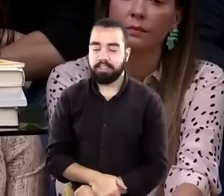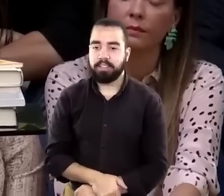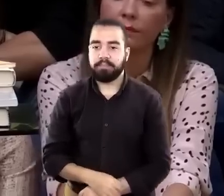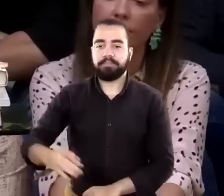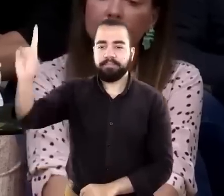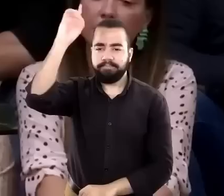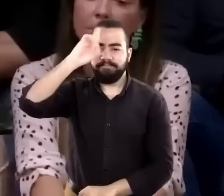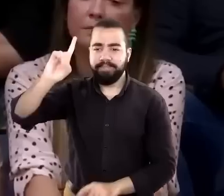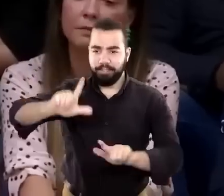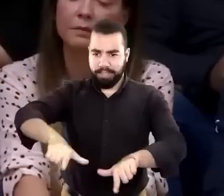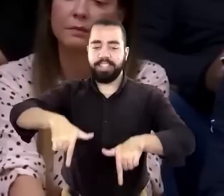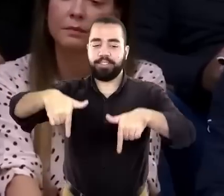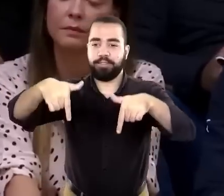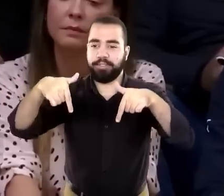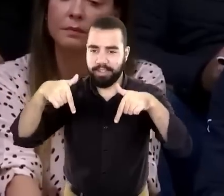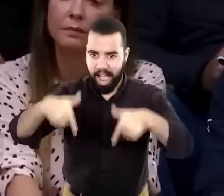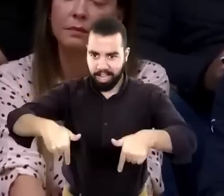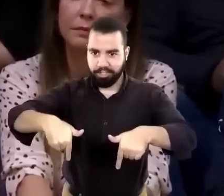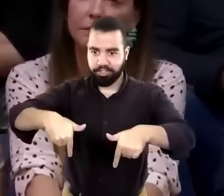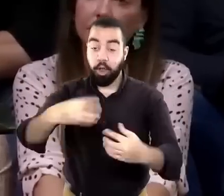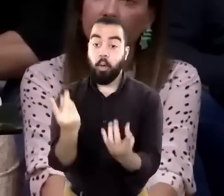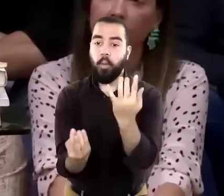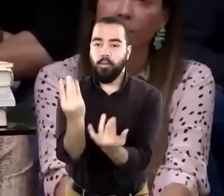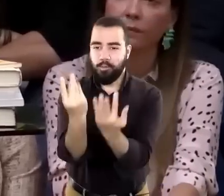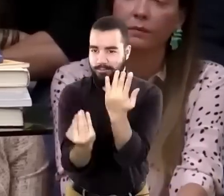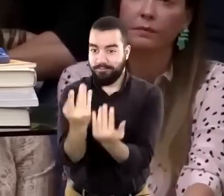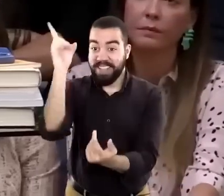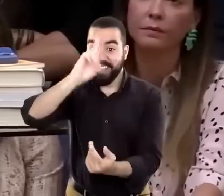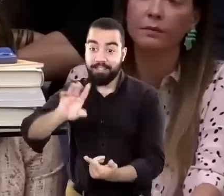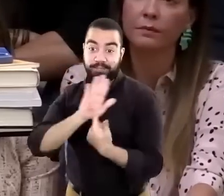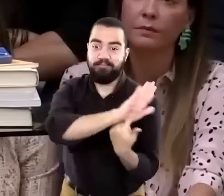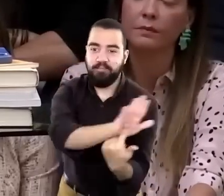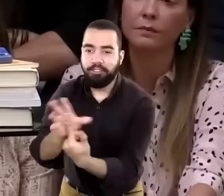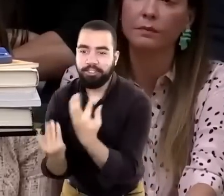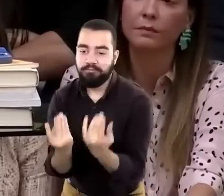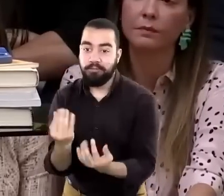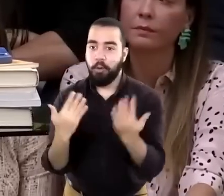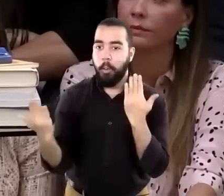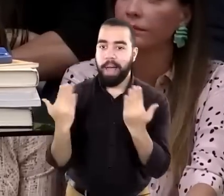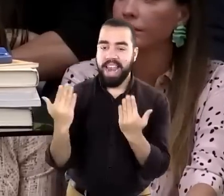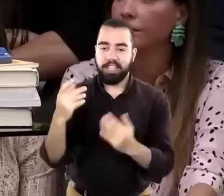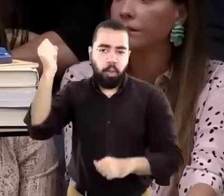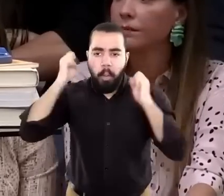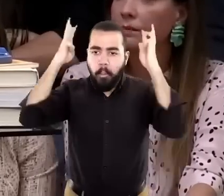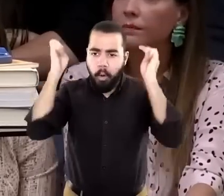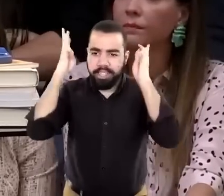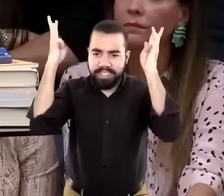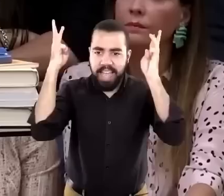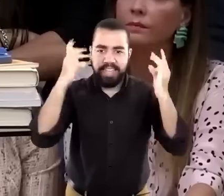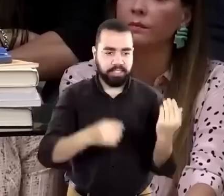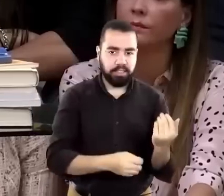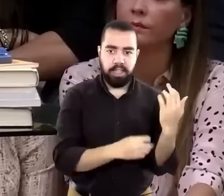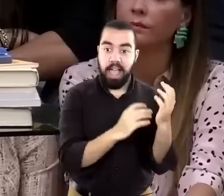se manifesta através do fogo. Deus se manifestou a Moisés numa sarça ardente, o Sinai, quando a lei foi